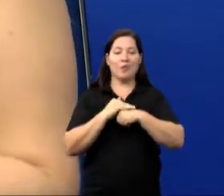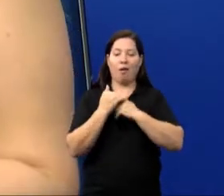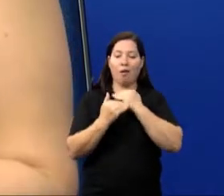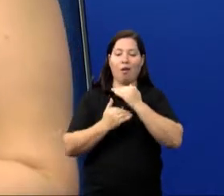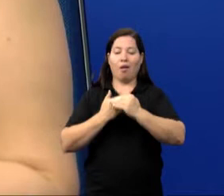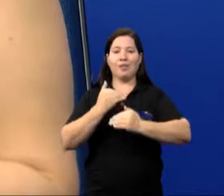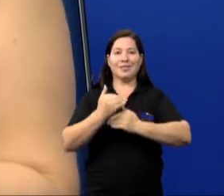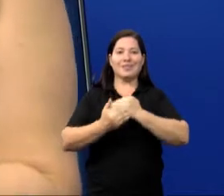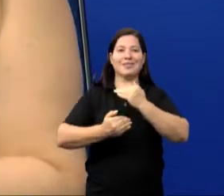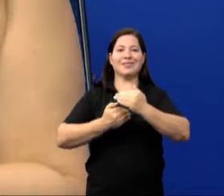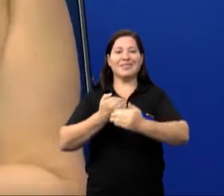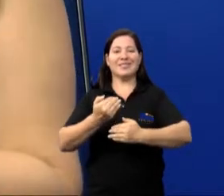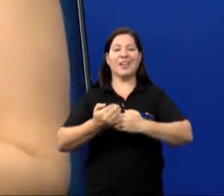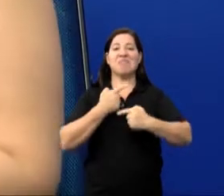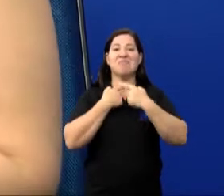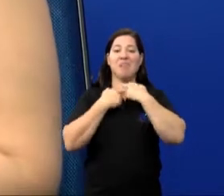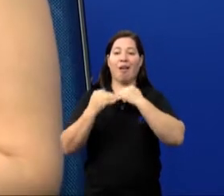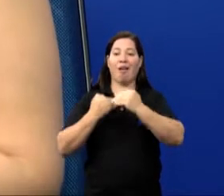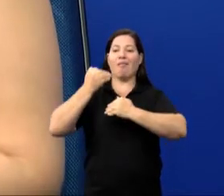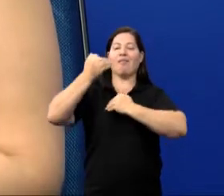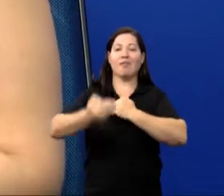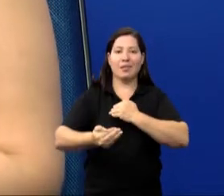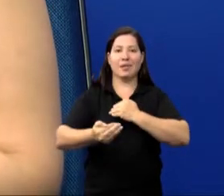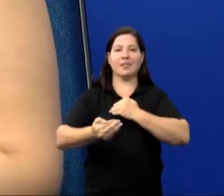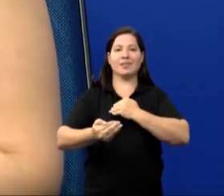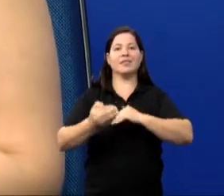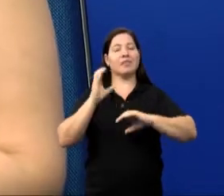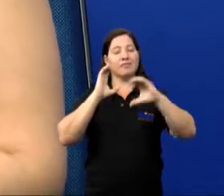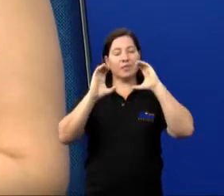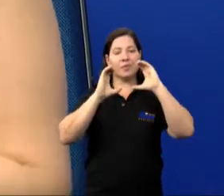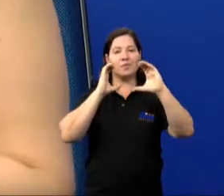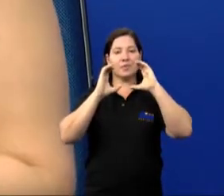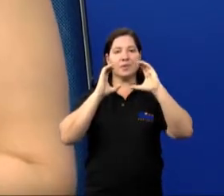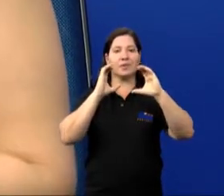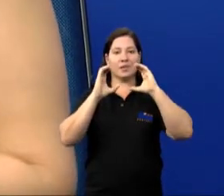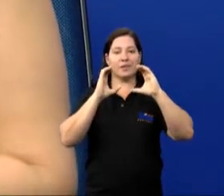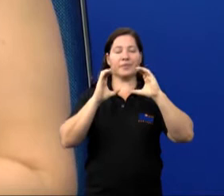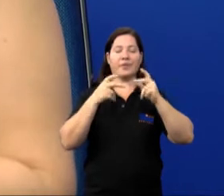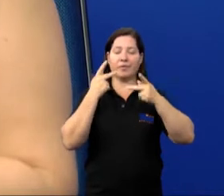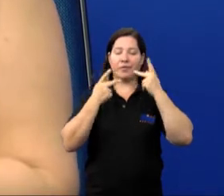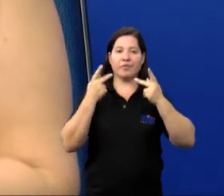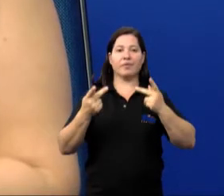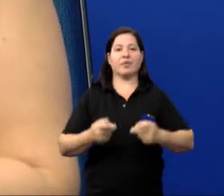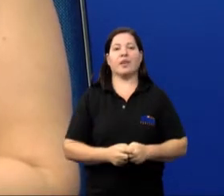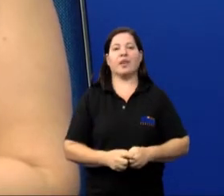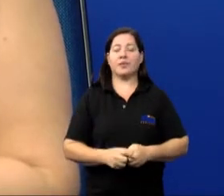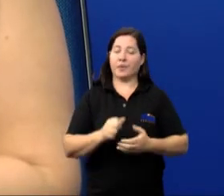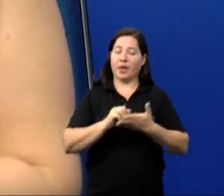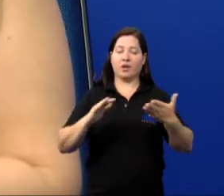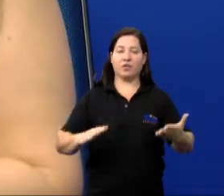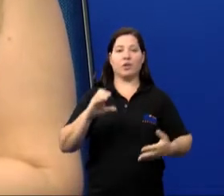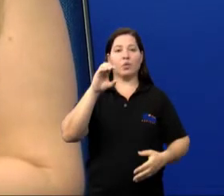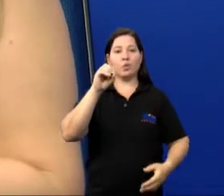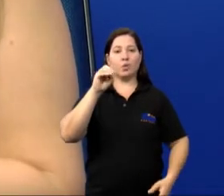outra necessidade na criança, vai partir para uma outra atividade que vai guiar o seu desenvolvimento, que é a atividade objetal. A atividade objetal